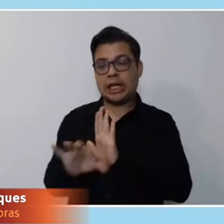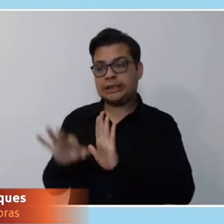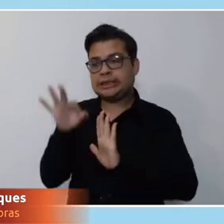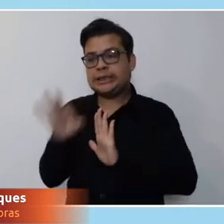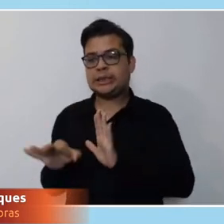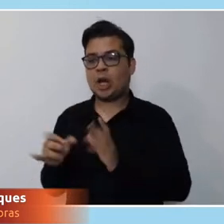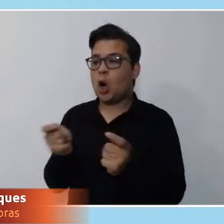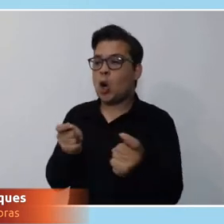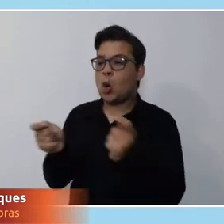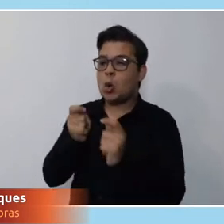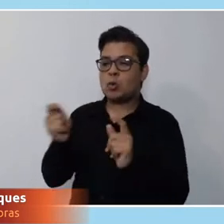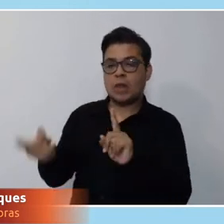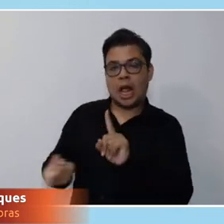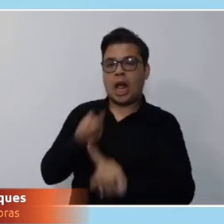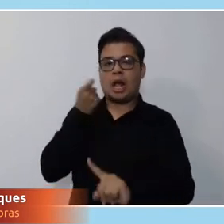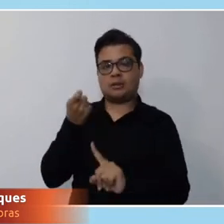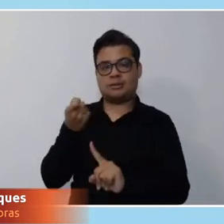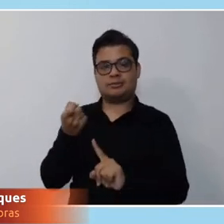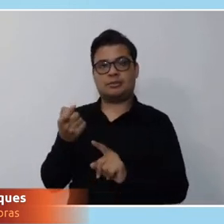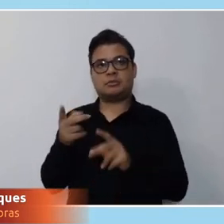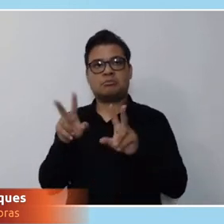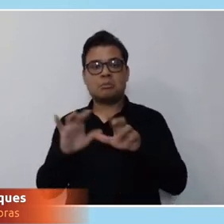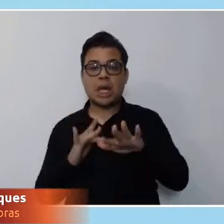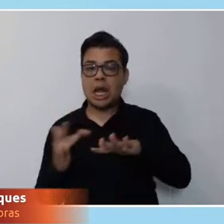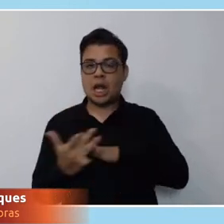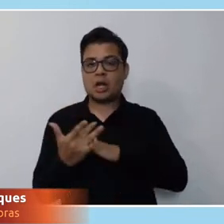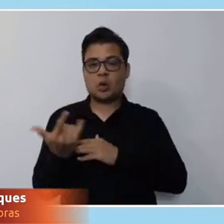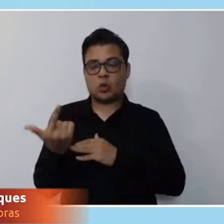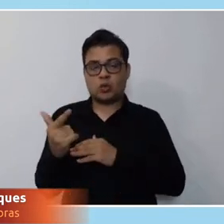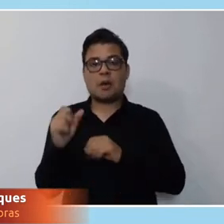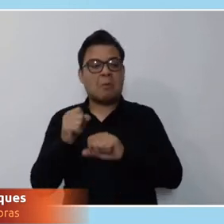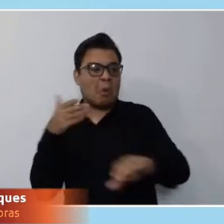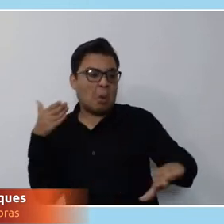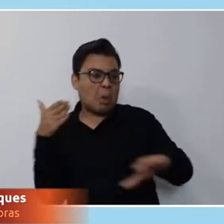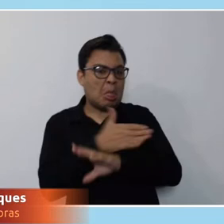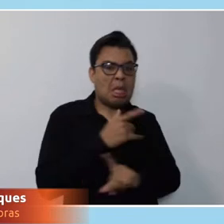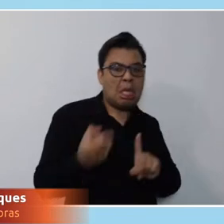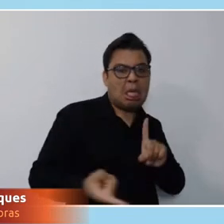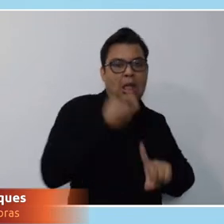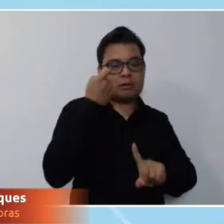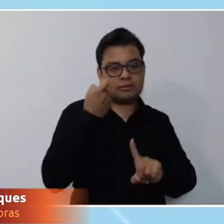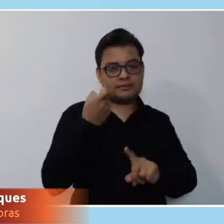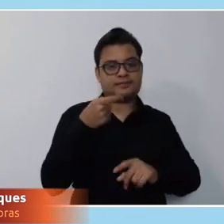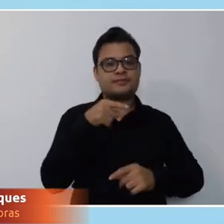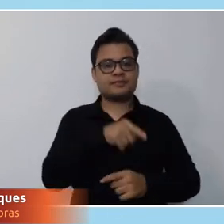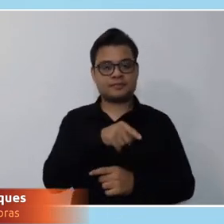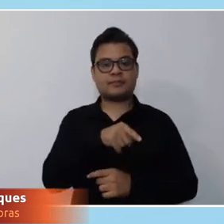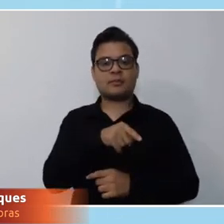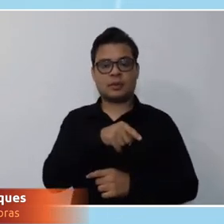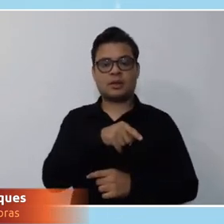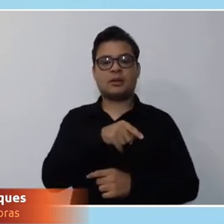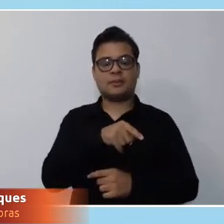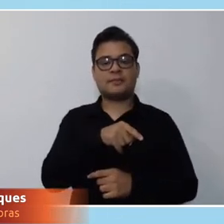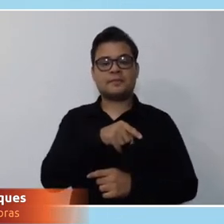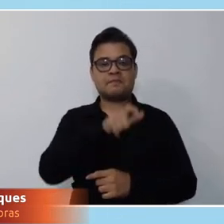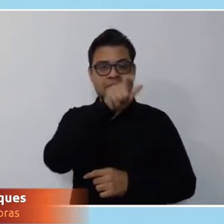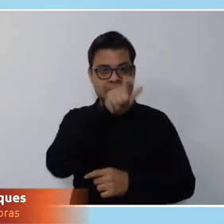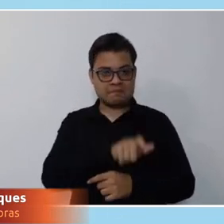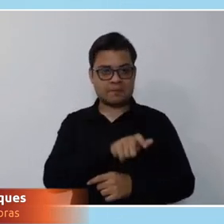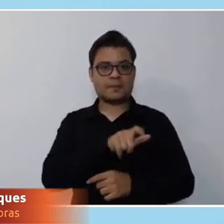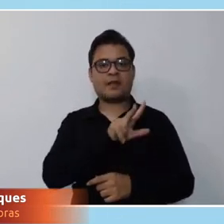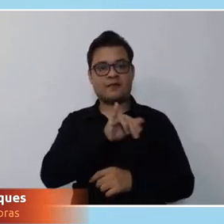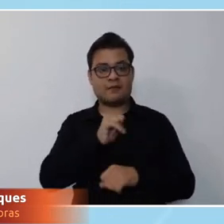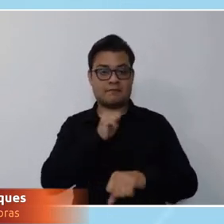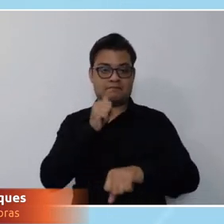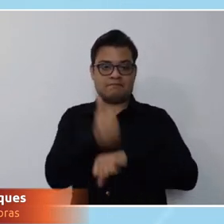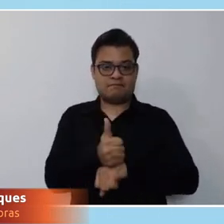controle em relação às redes sociais. Bom, Fachin vai ocupar o lugar que atualmente é ocupado por Luiz Roberto